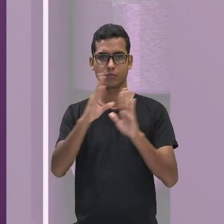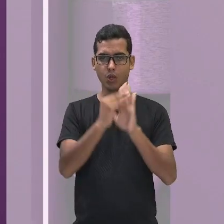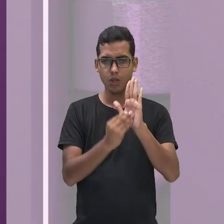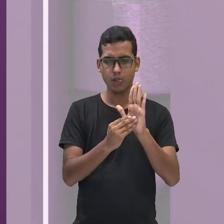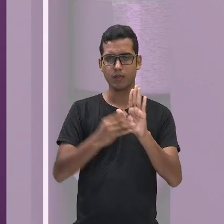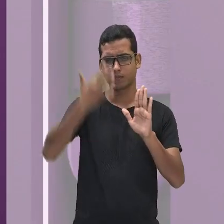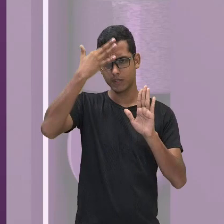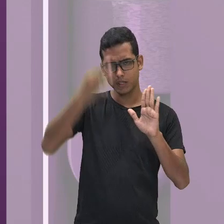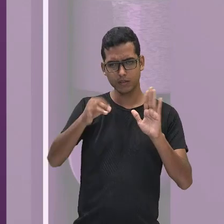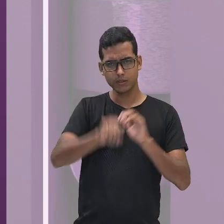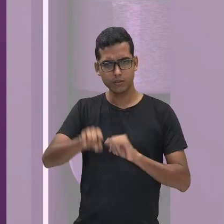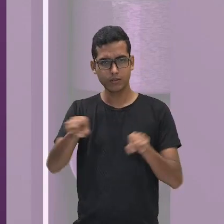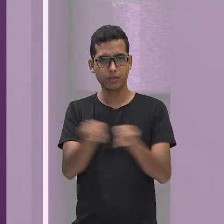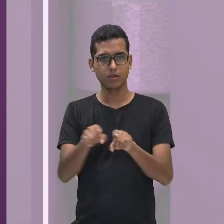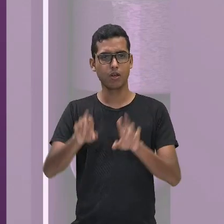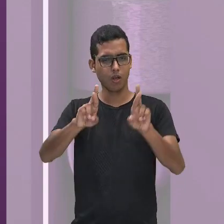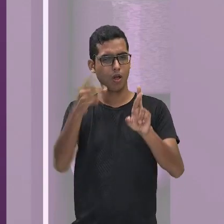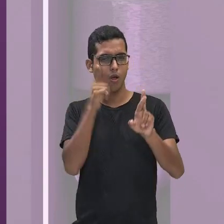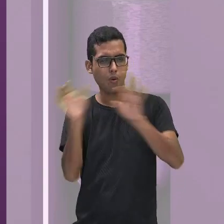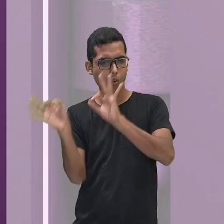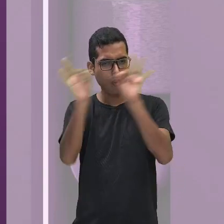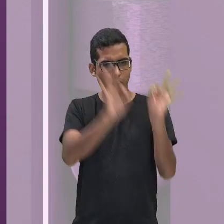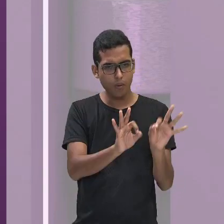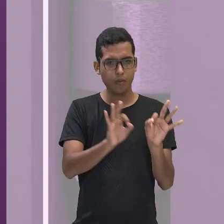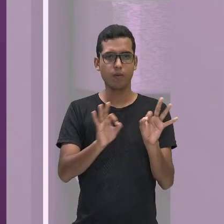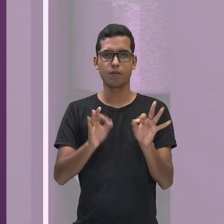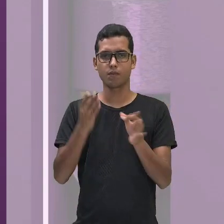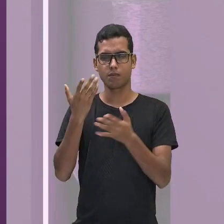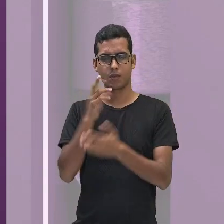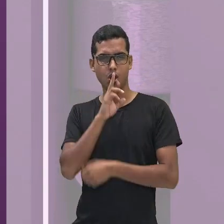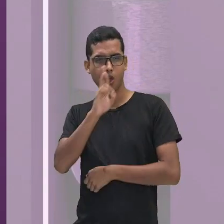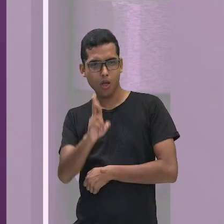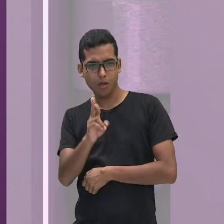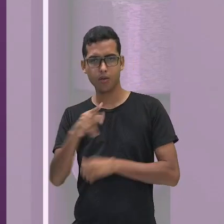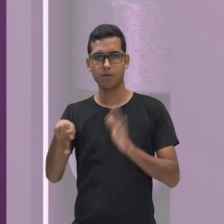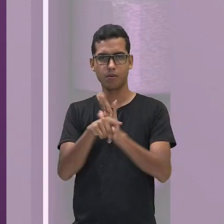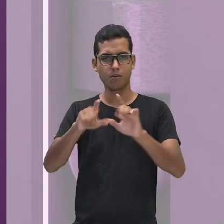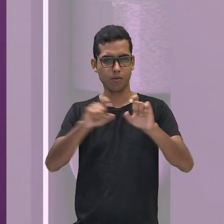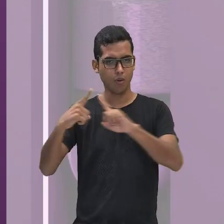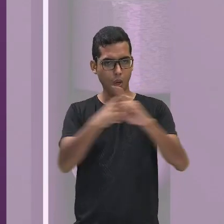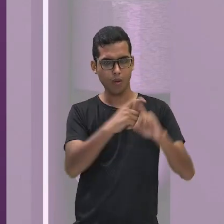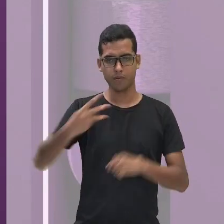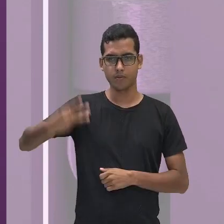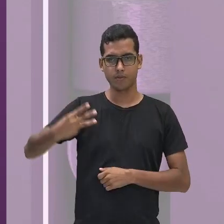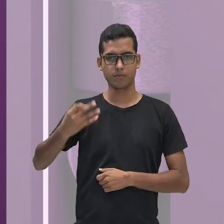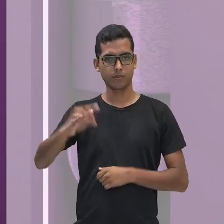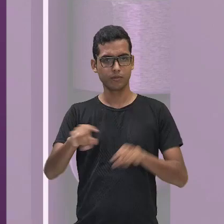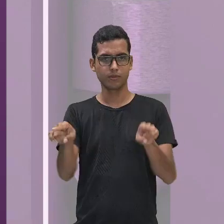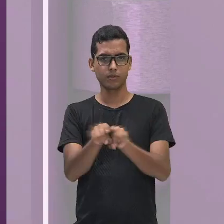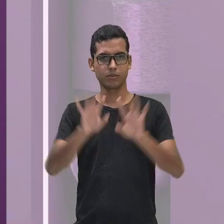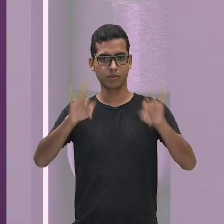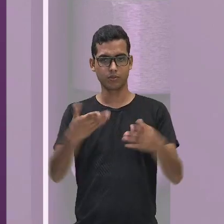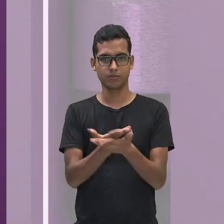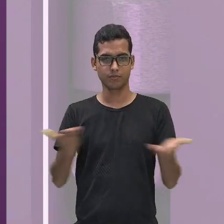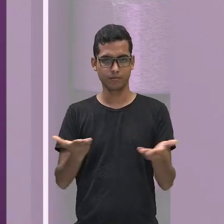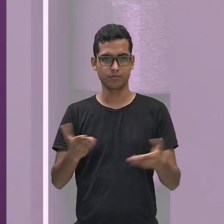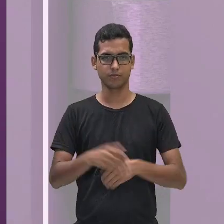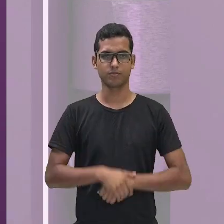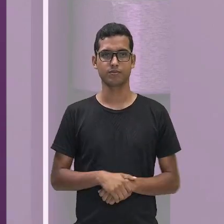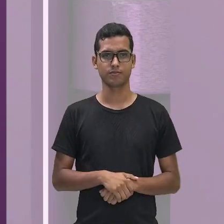tenho certeza que você conseguiu acompanhar aí nessa nossa solução aí de uma função polinomial do terceiro grau. E esse então é